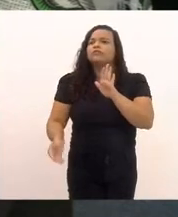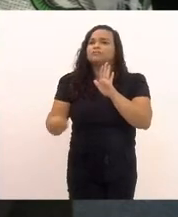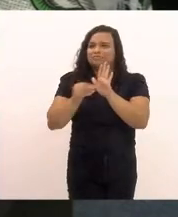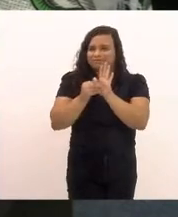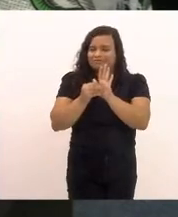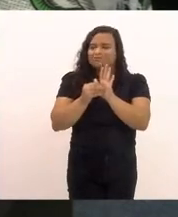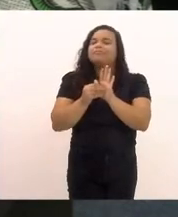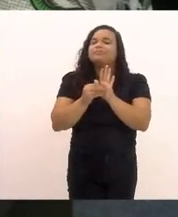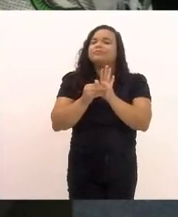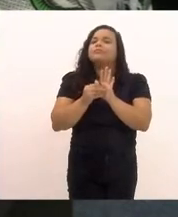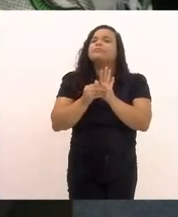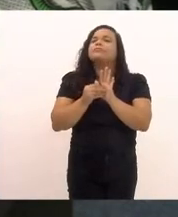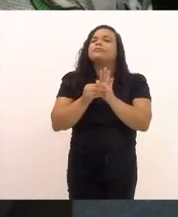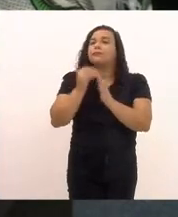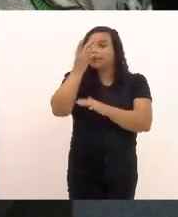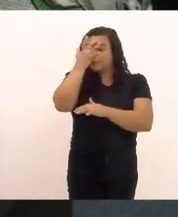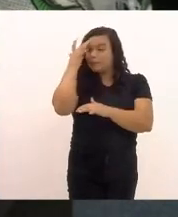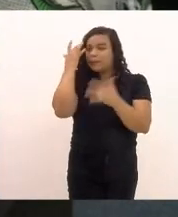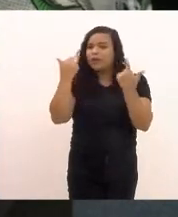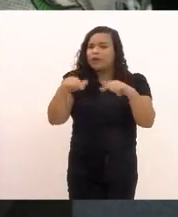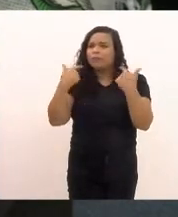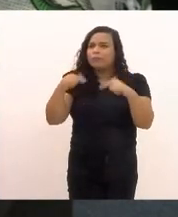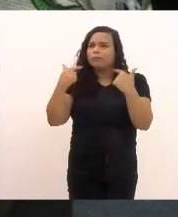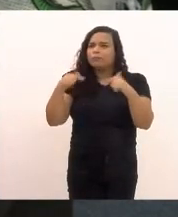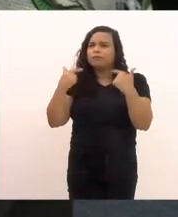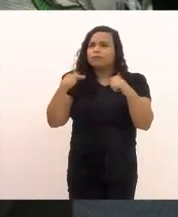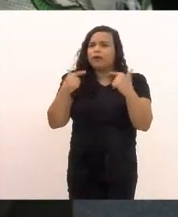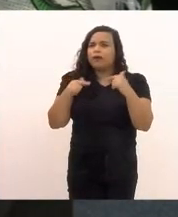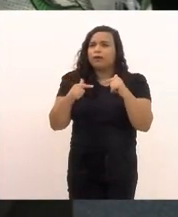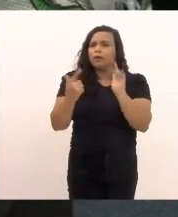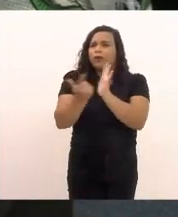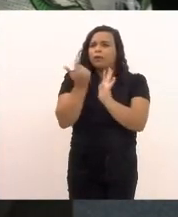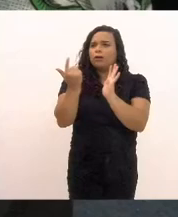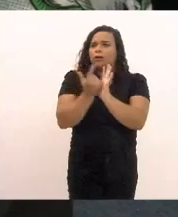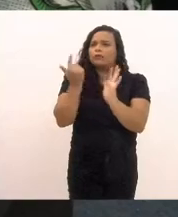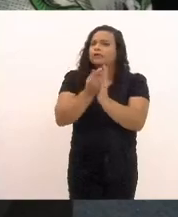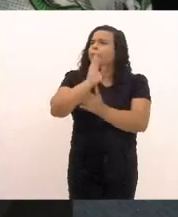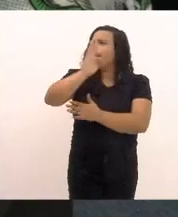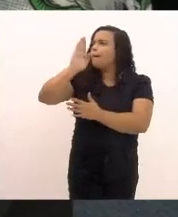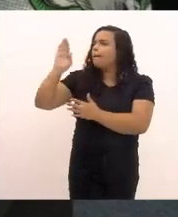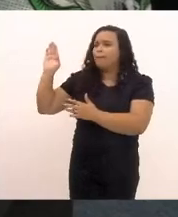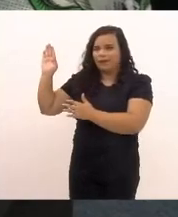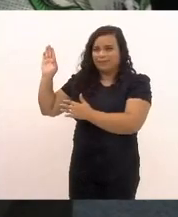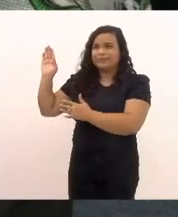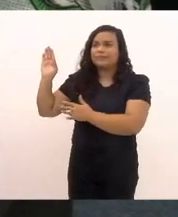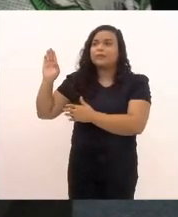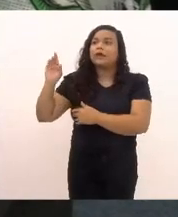os bibliotecários da SEDUC ficam no quadro suplementar da SEDUC.